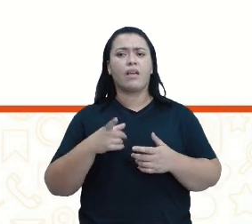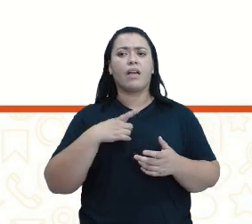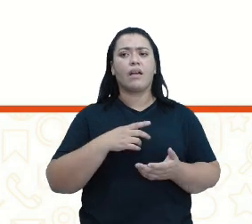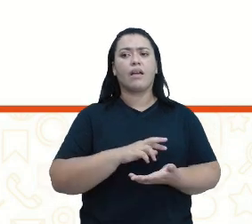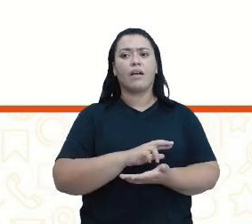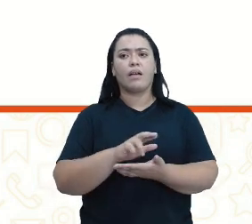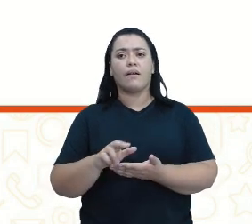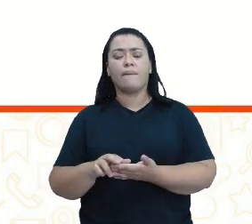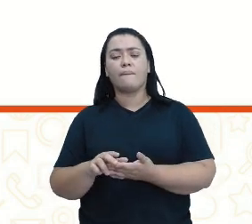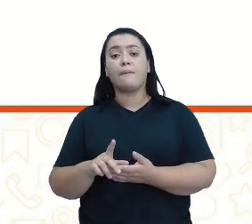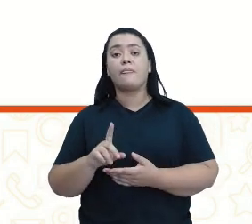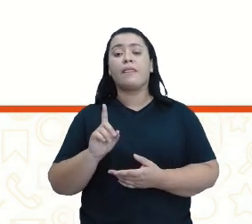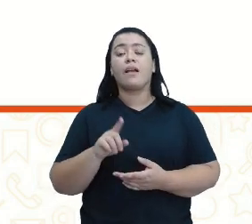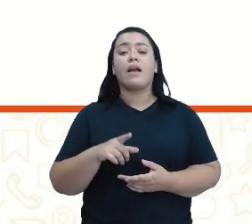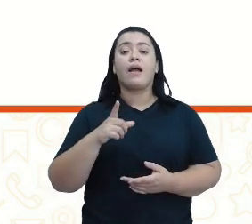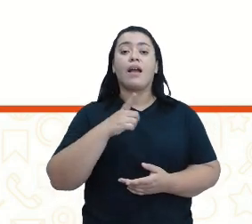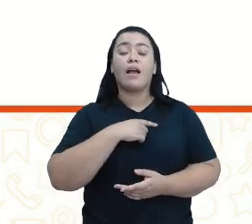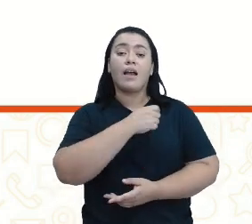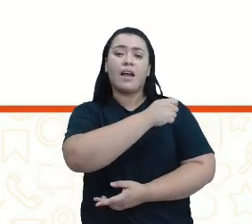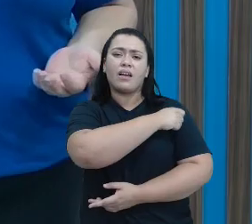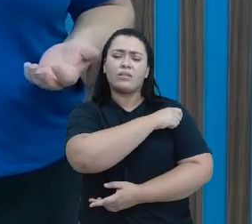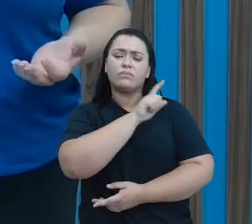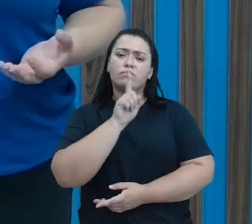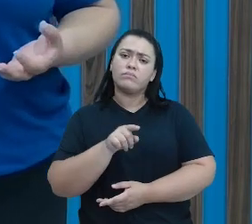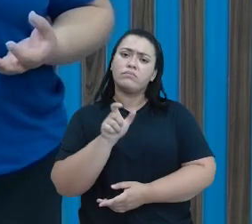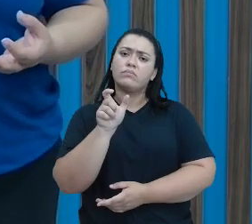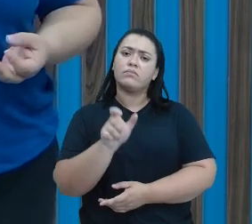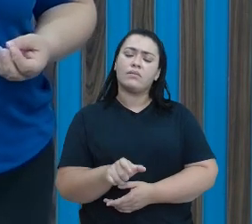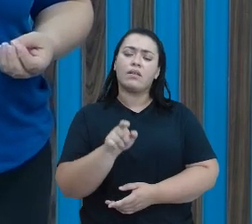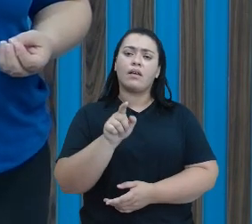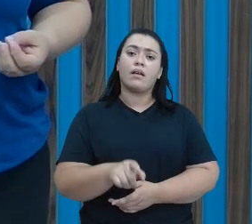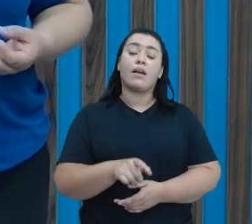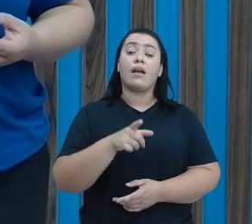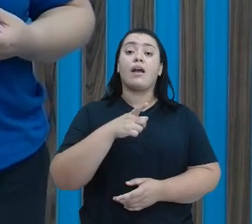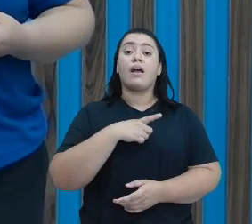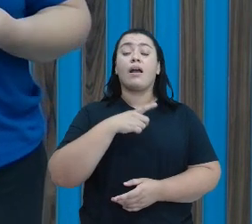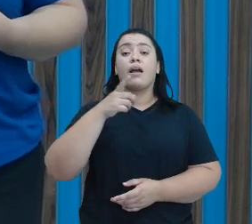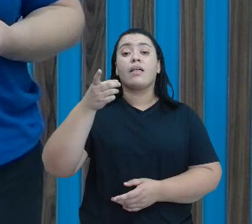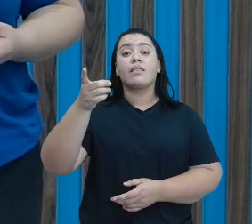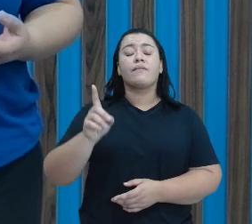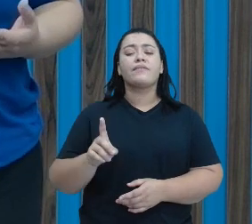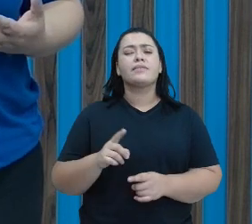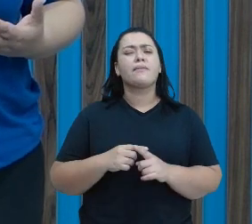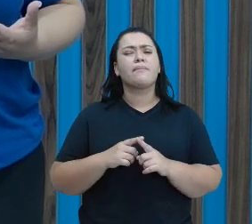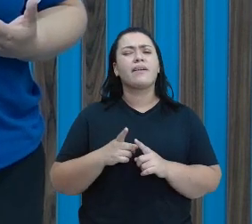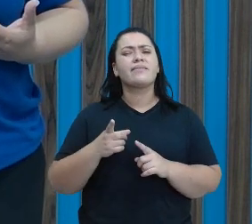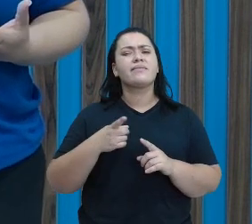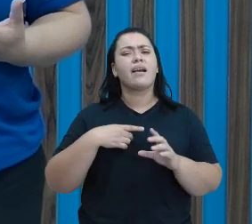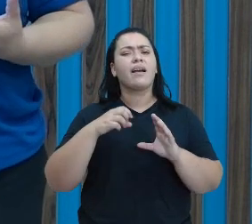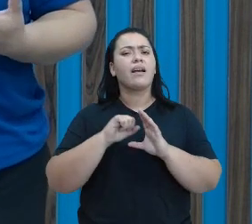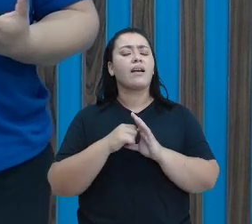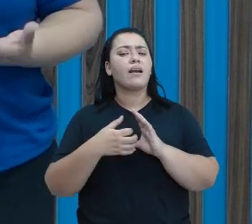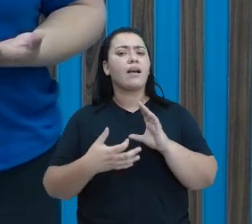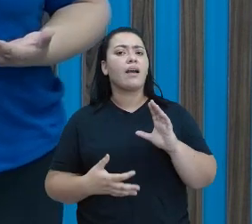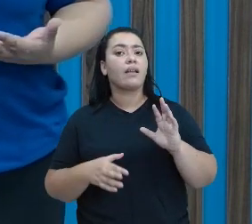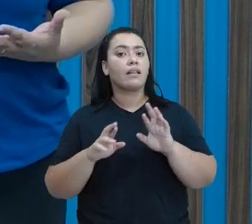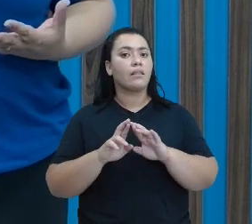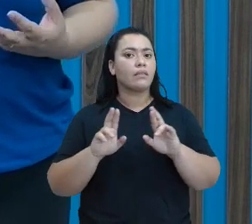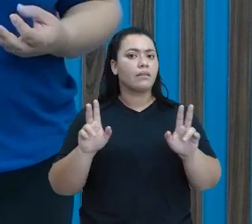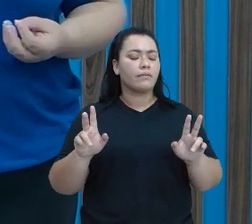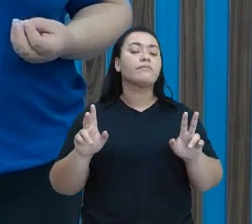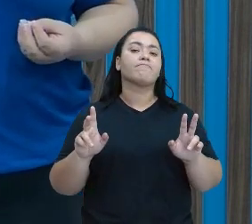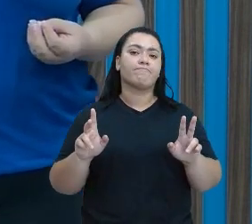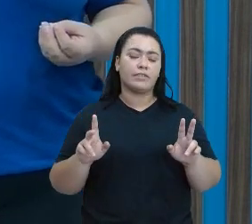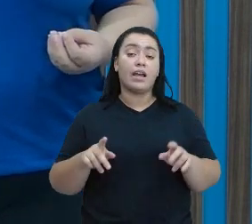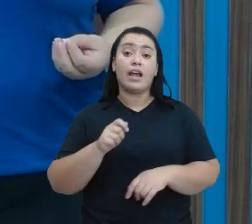Esses estudantes, eles também são considerados com deficiência, mas eles têm uma característica diferenciada.